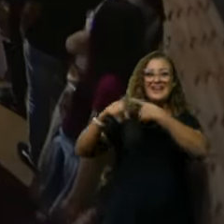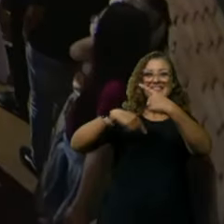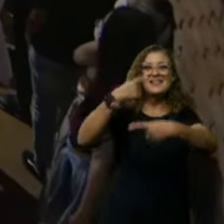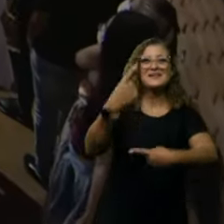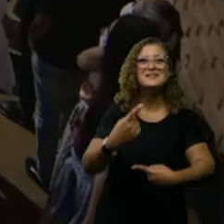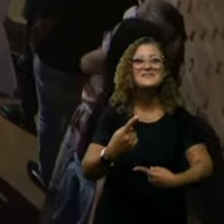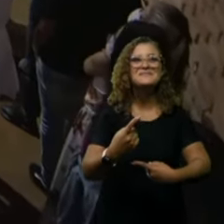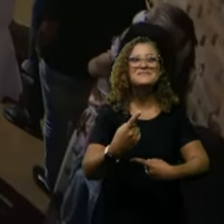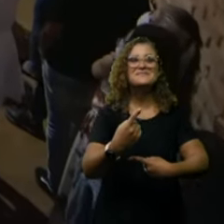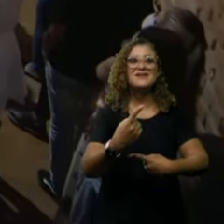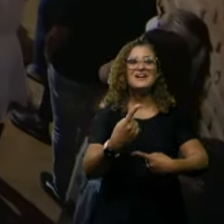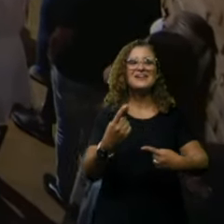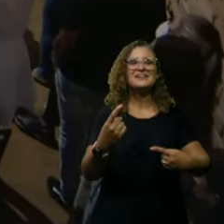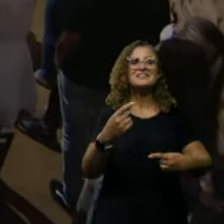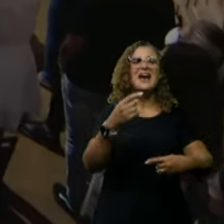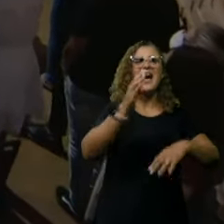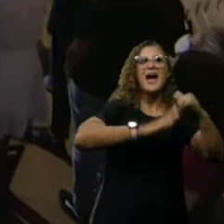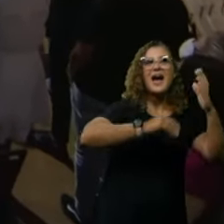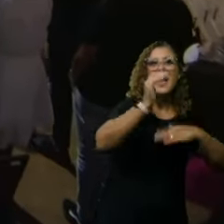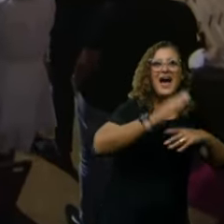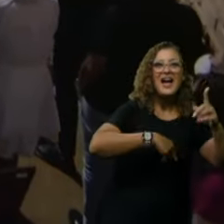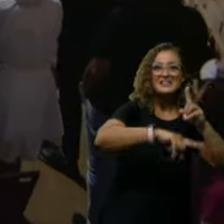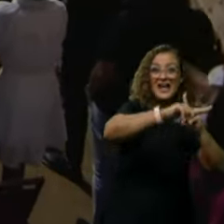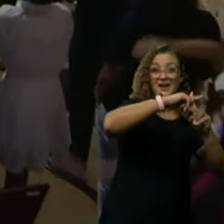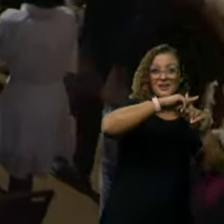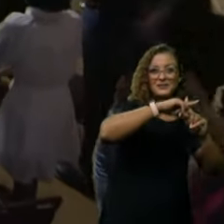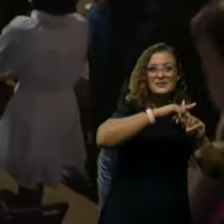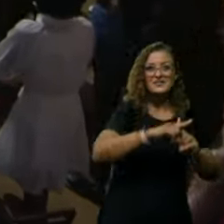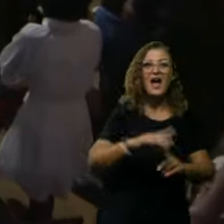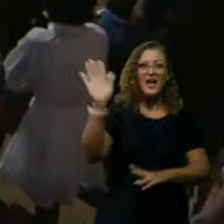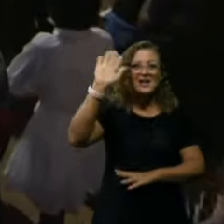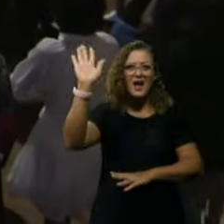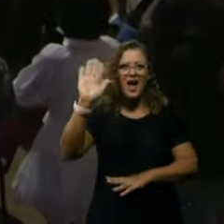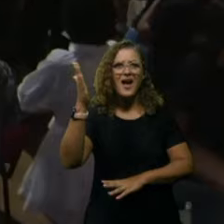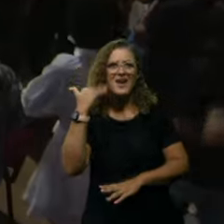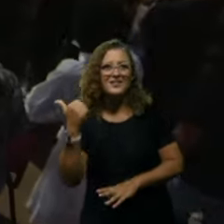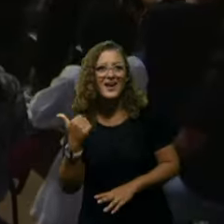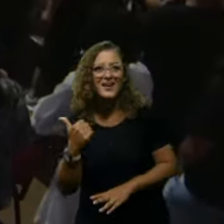quem ainda aguenta mais teste minutos chega eu aqui ó